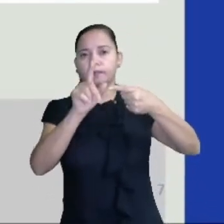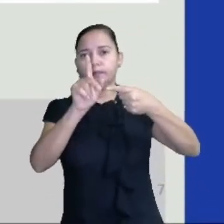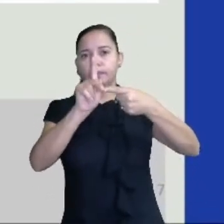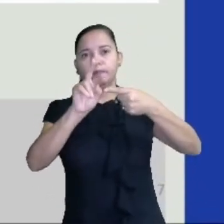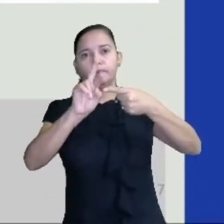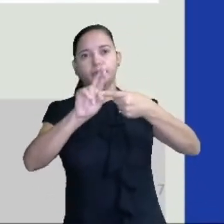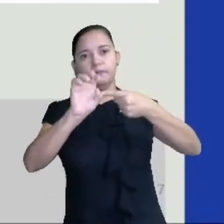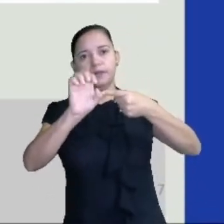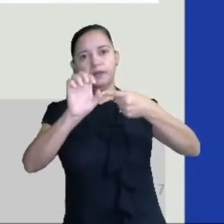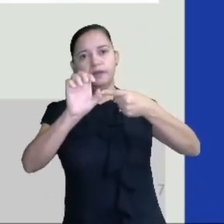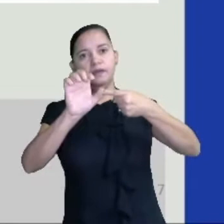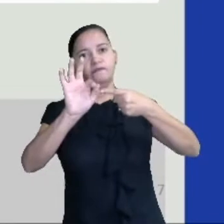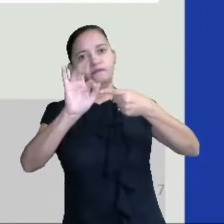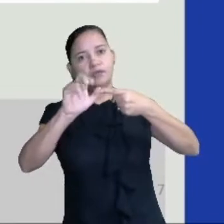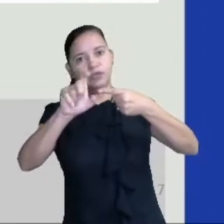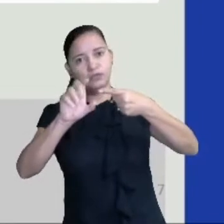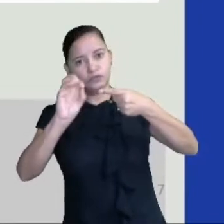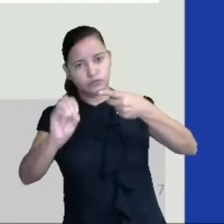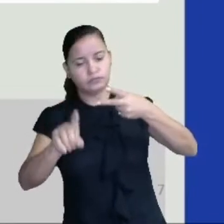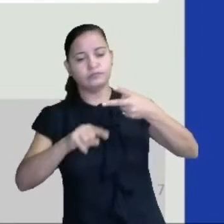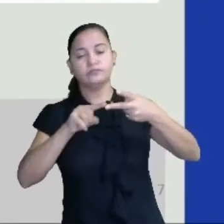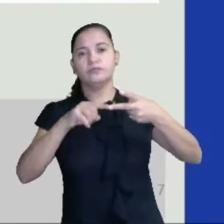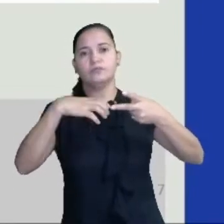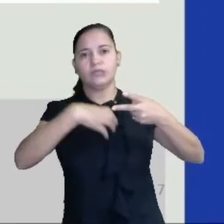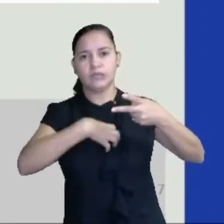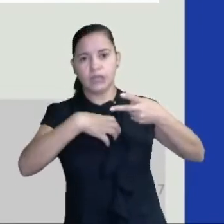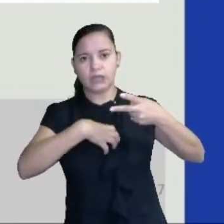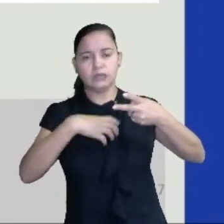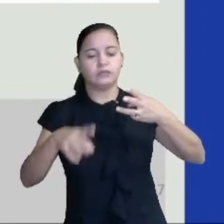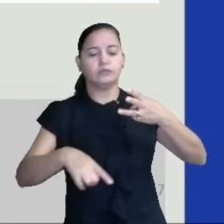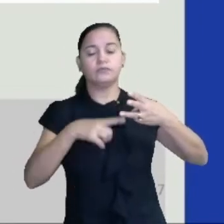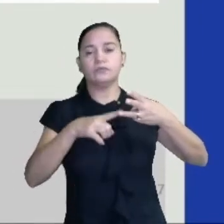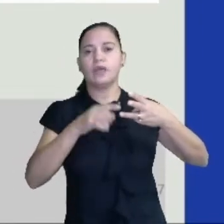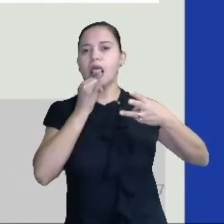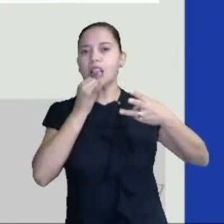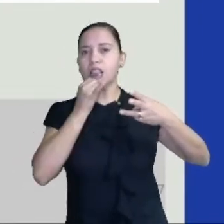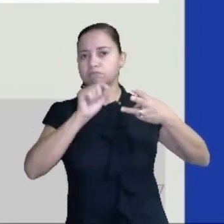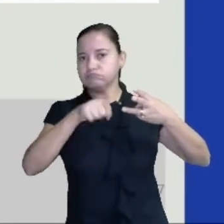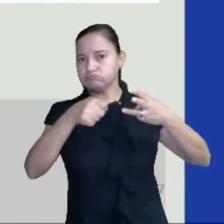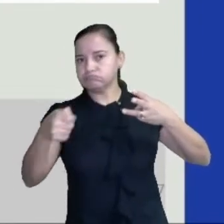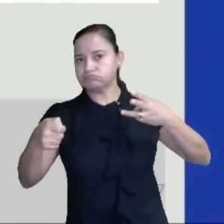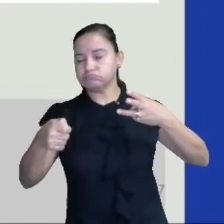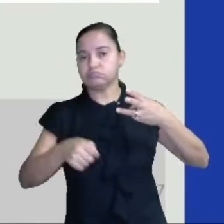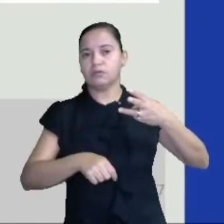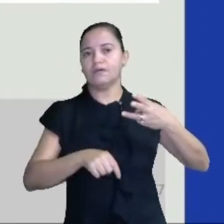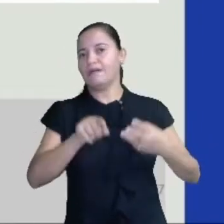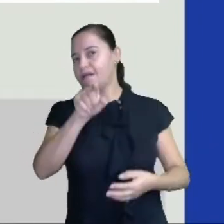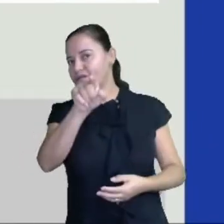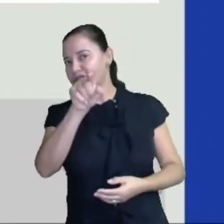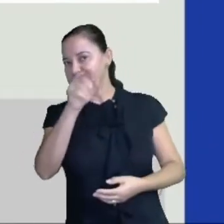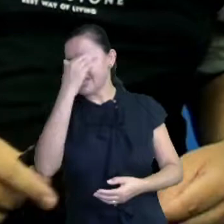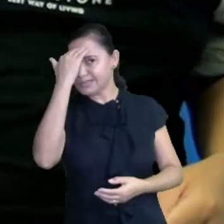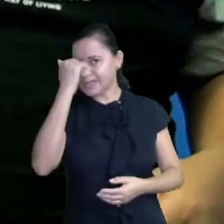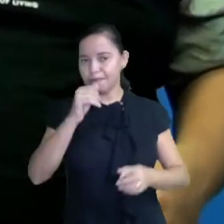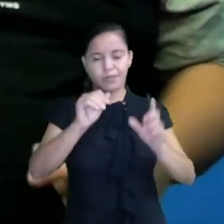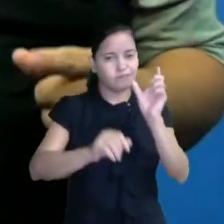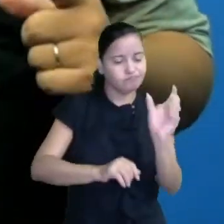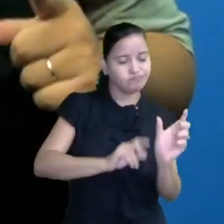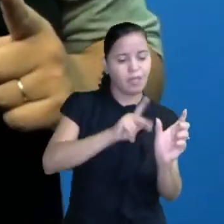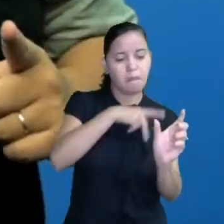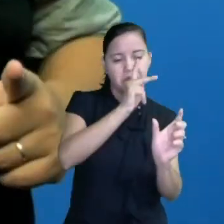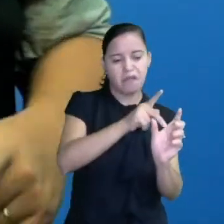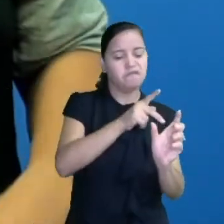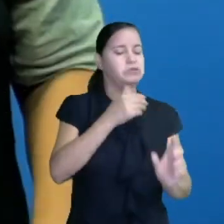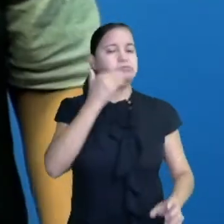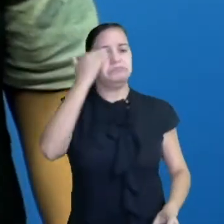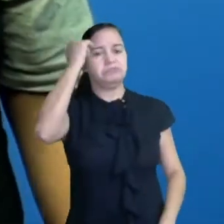prefixo, sentido e exemplo. Porque não basta só você saber quem é o prefixo, você tem